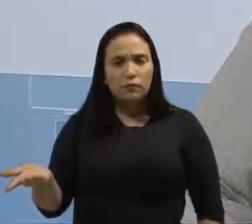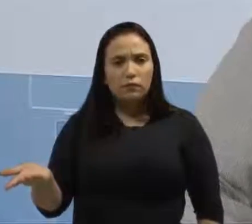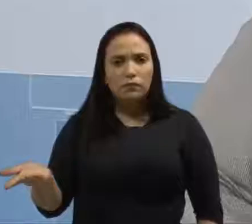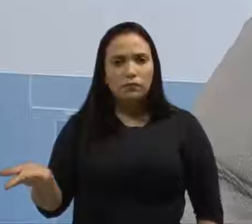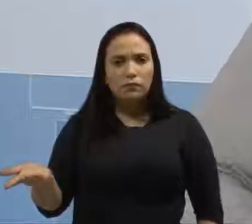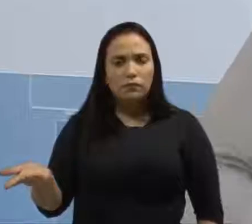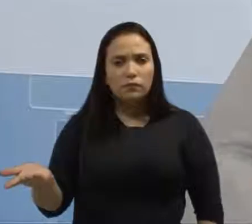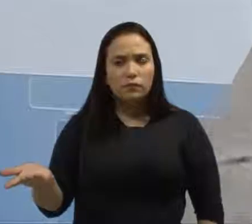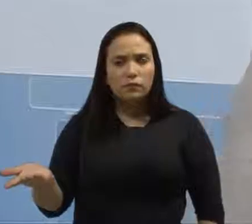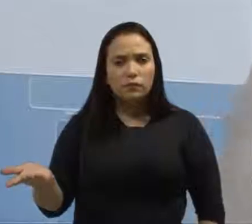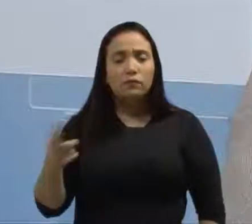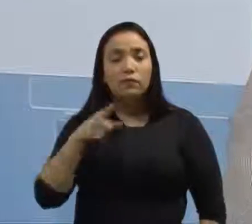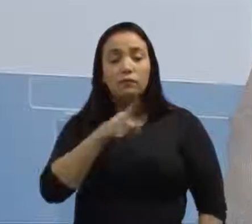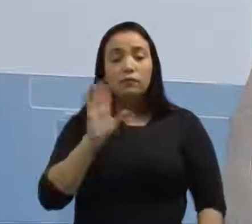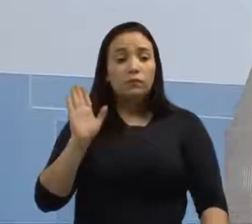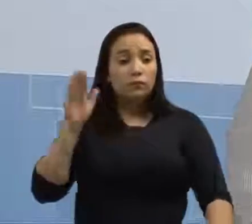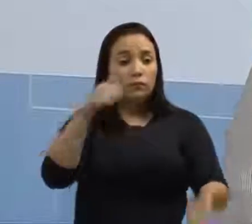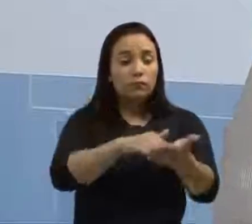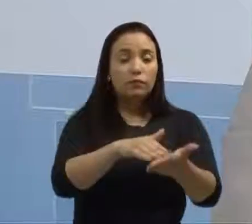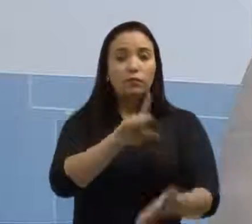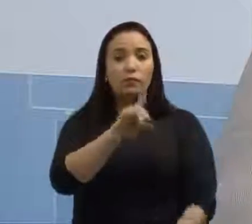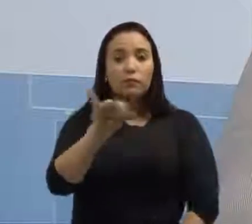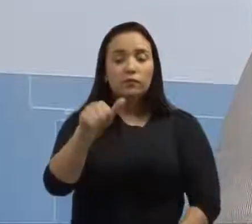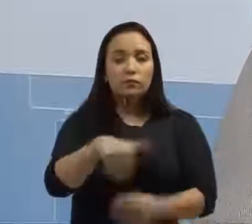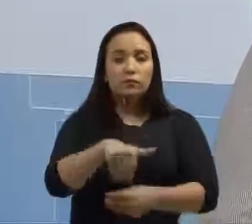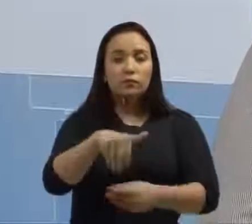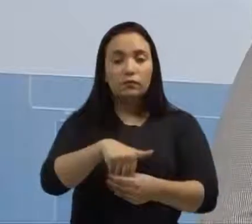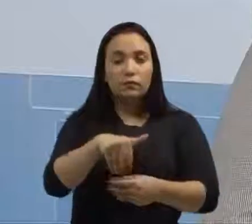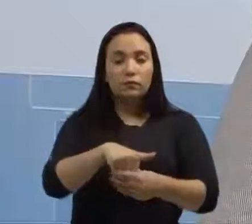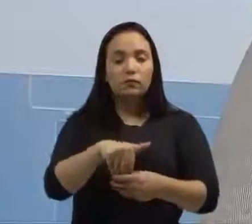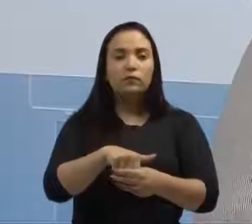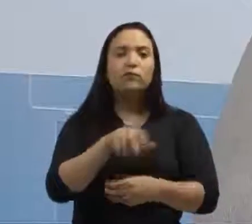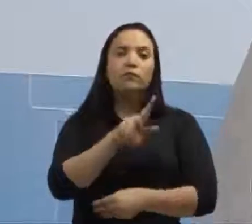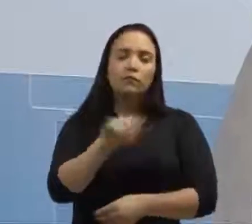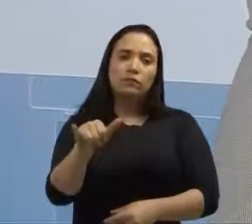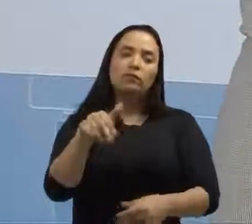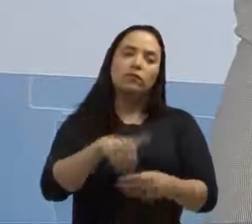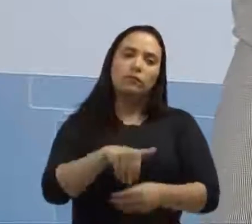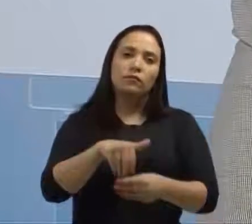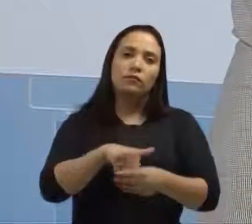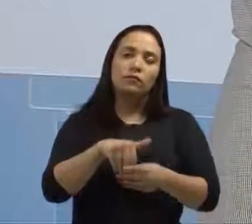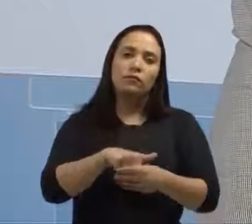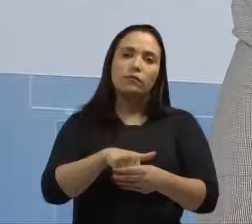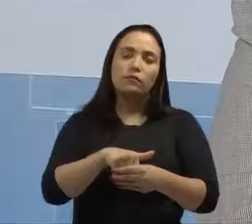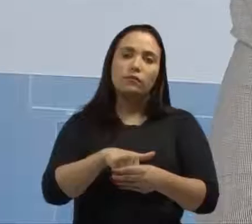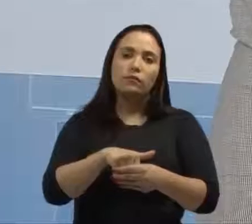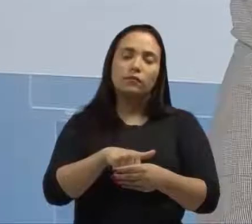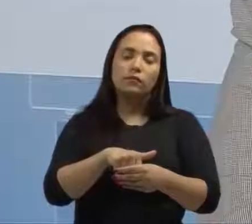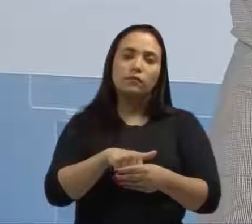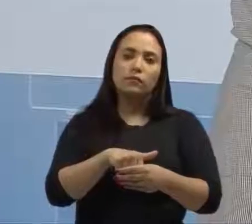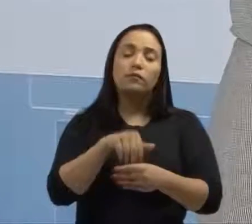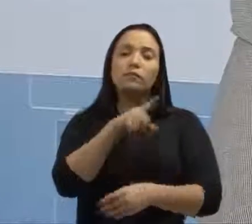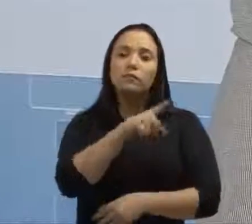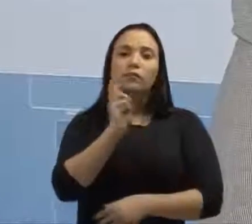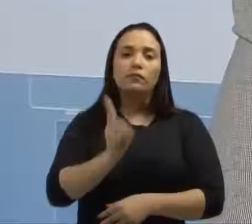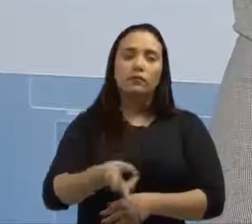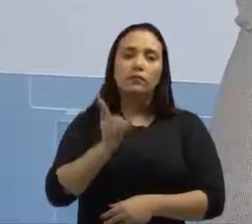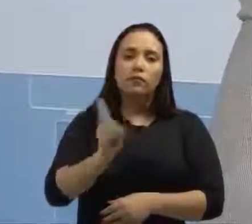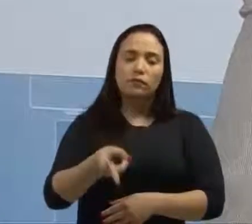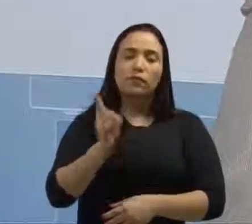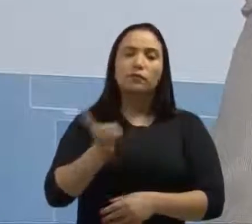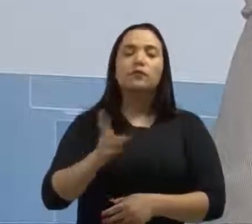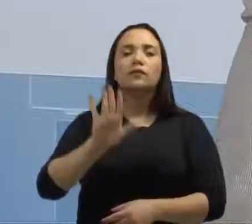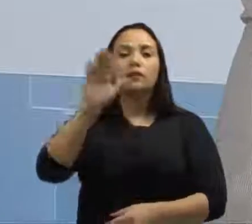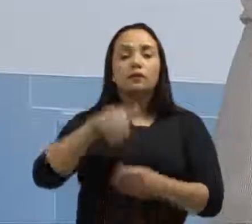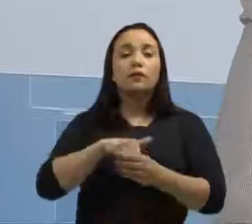presidente para que ele concorra até o dia da eleição como? Sob júdice. Sob júdice. Ou seja, ele